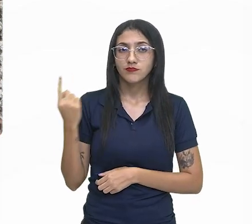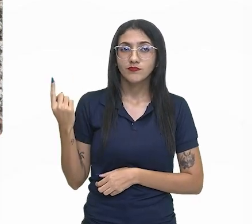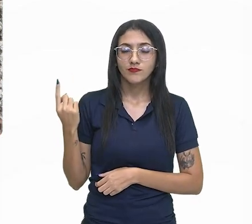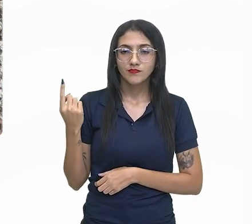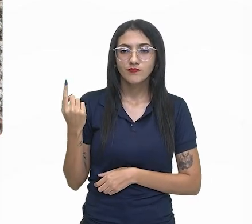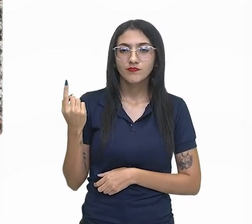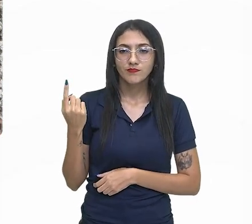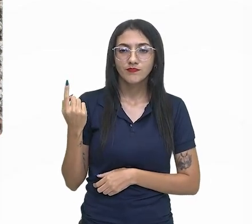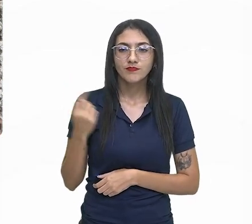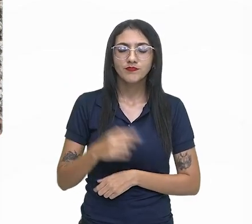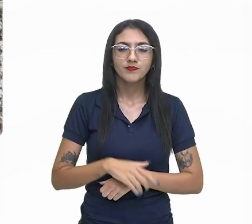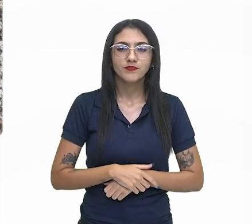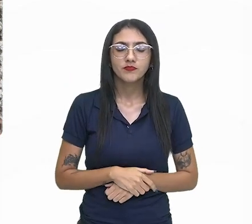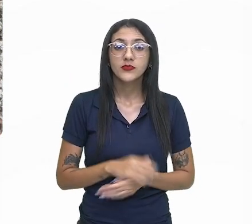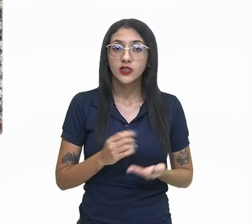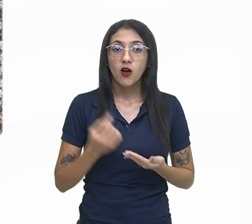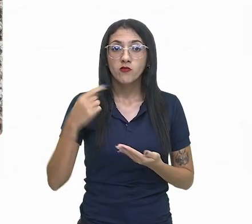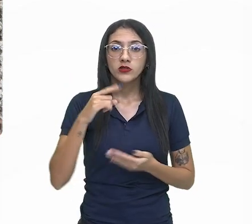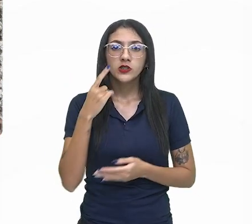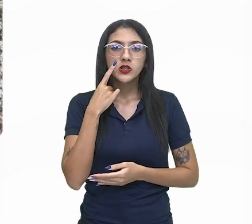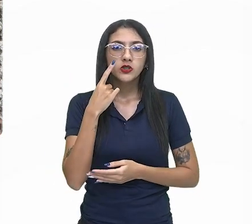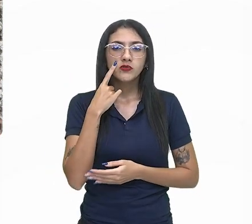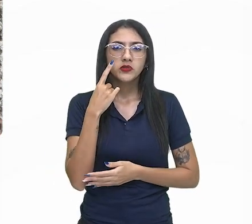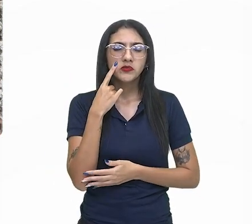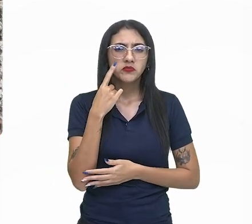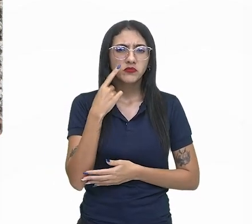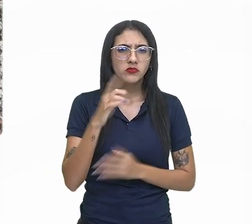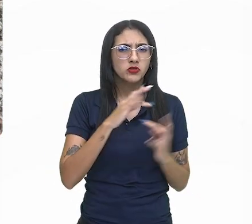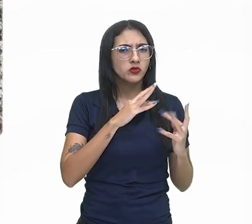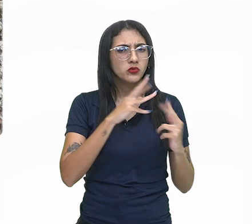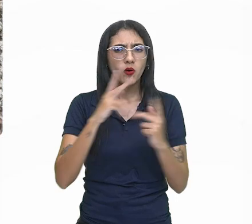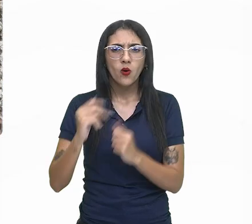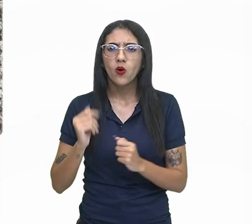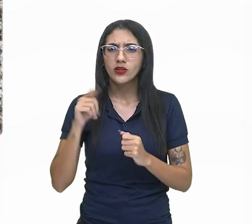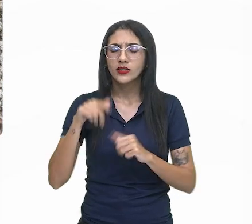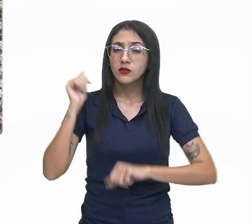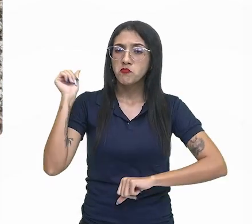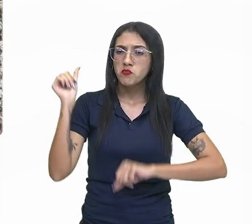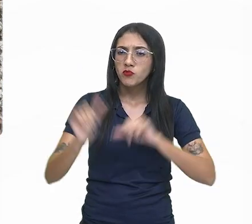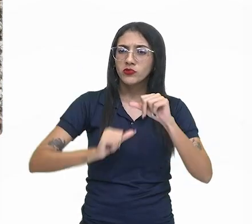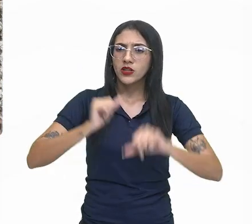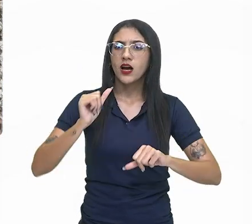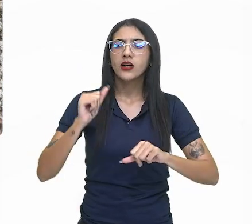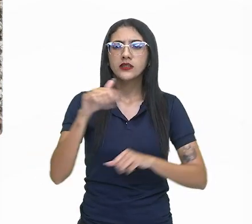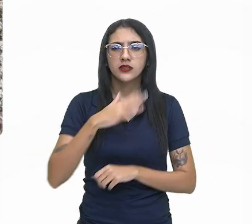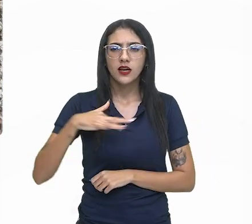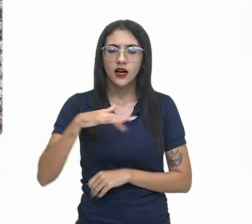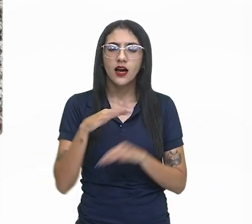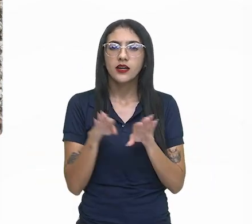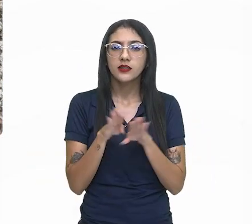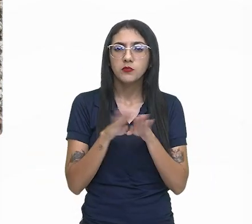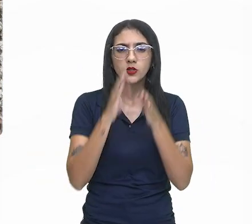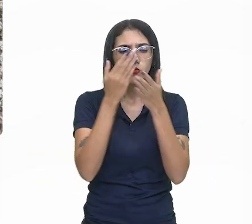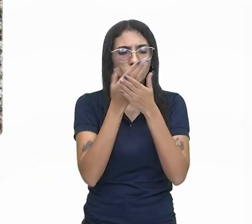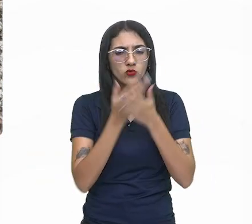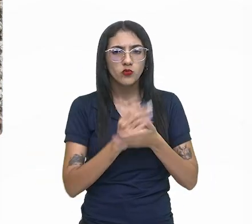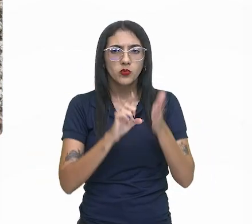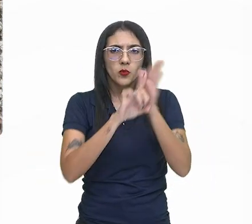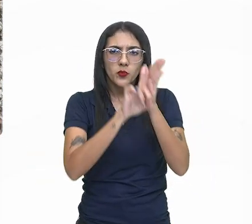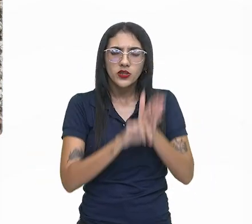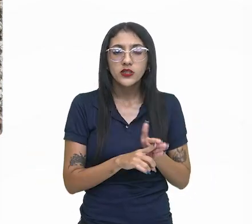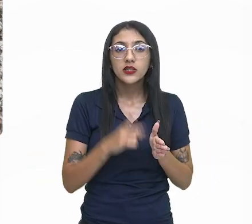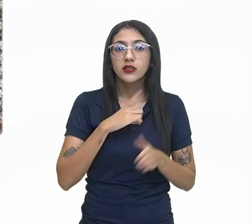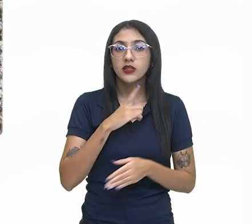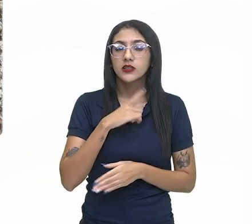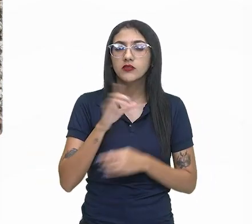betulária, né? Nós vamos ver aí o quanto que todas essas transformações do ambiente, os estudos que são realizados,